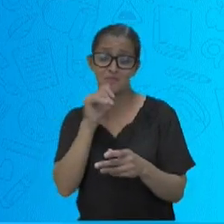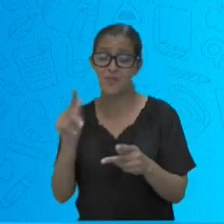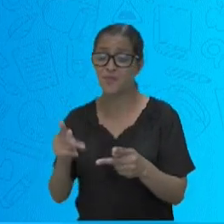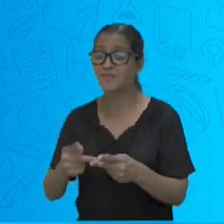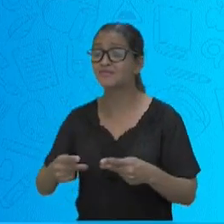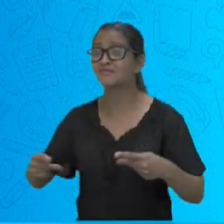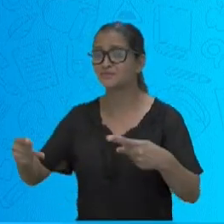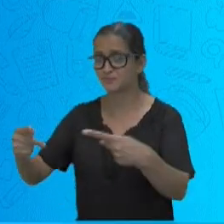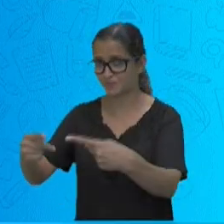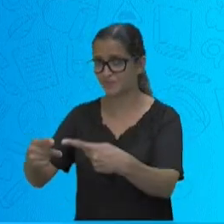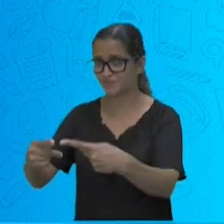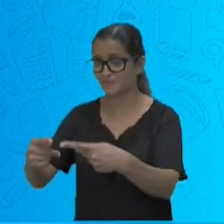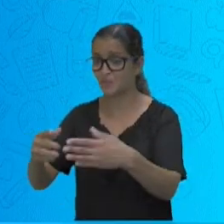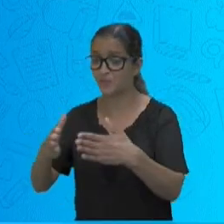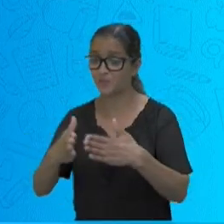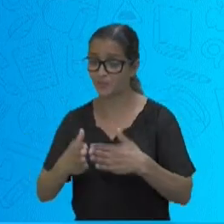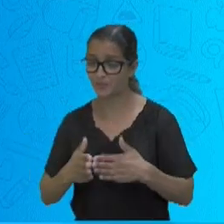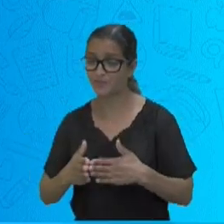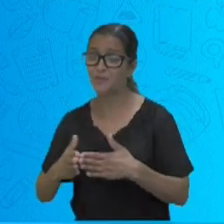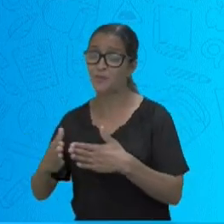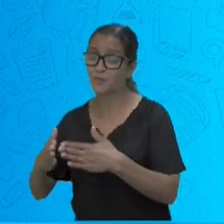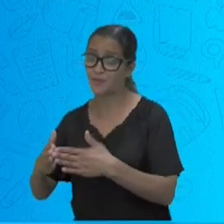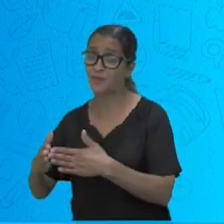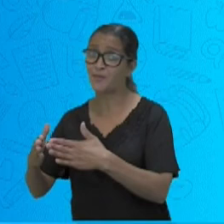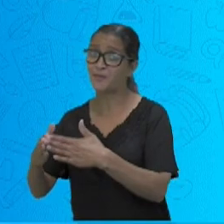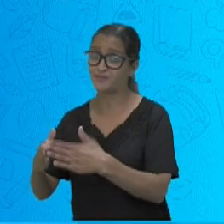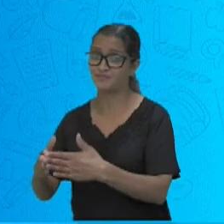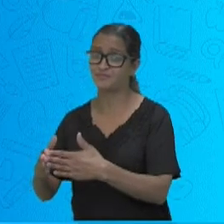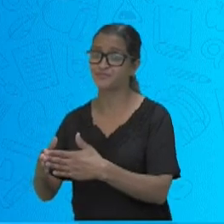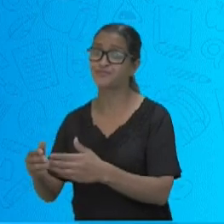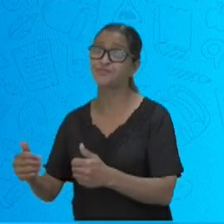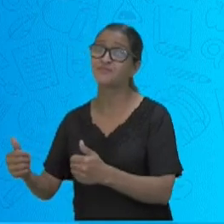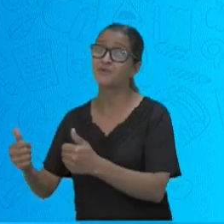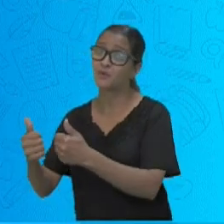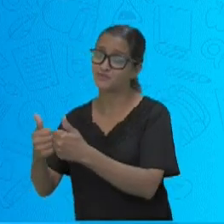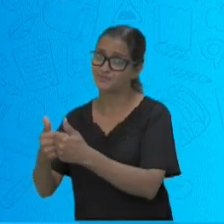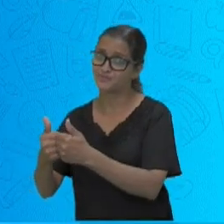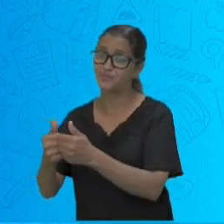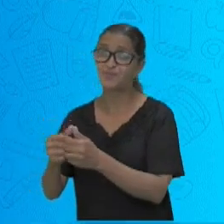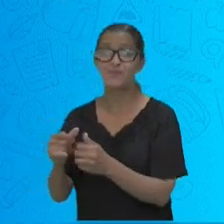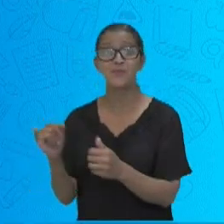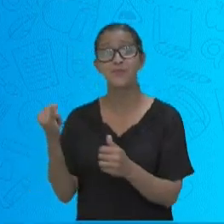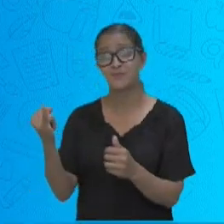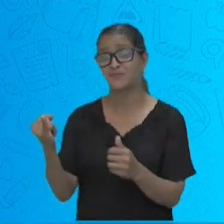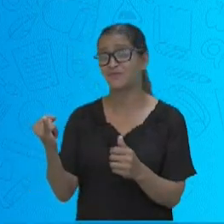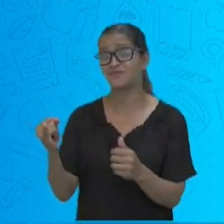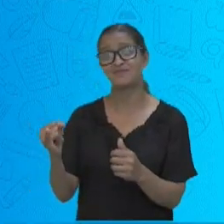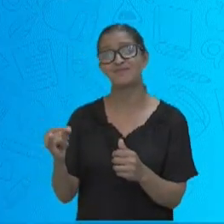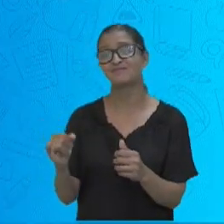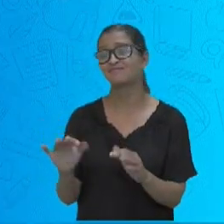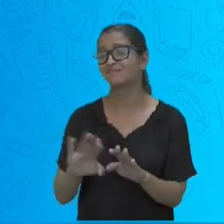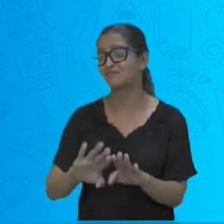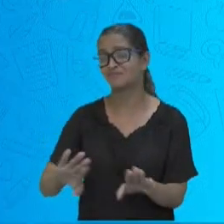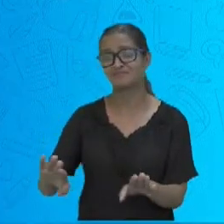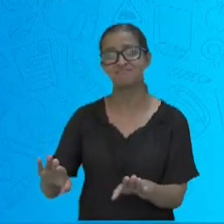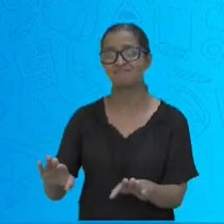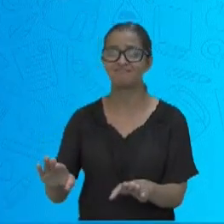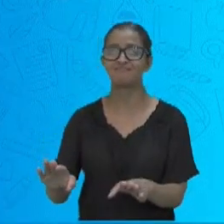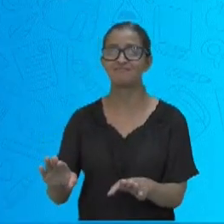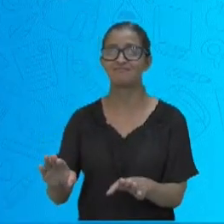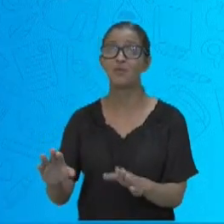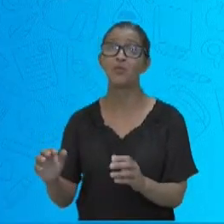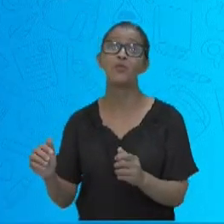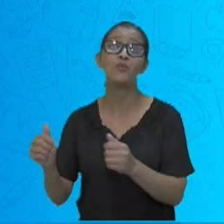quando juntarmos todos os seus pedaços. Não importa a quantidade que nós dividirmos esse gráfico. O importante é que quando